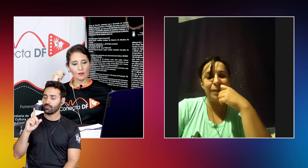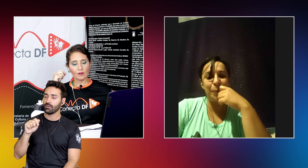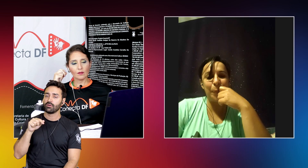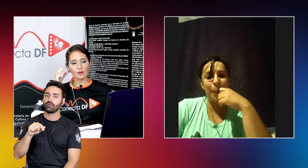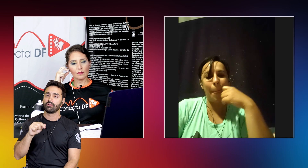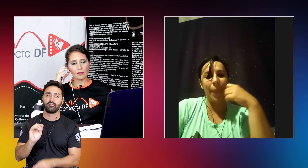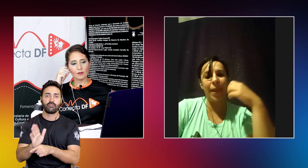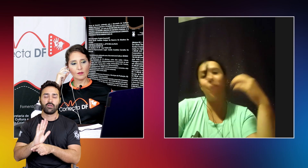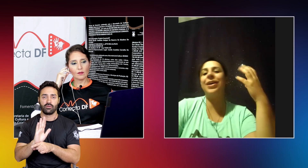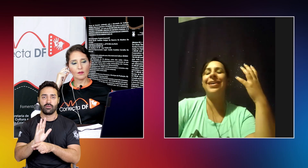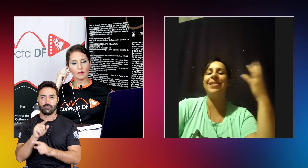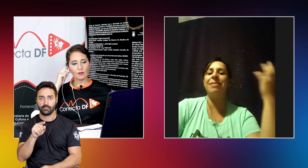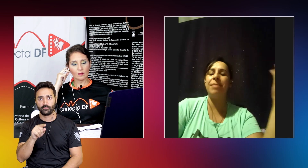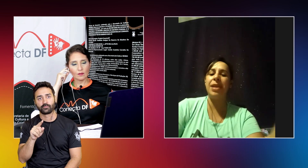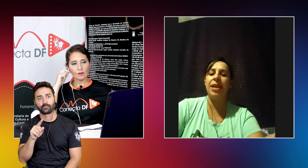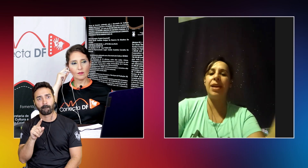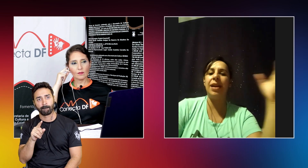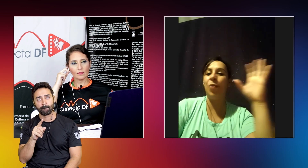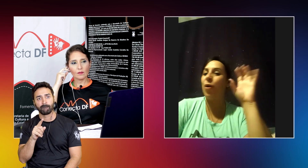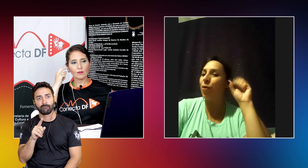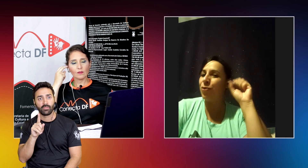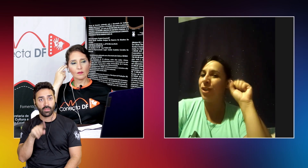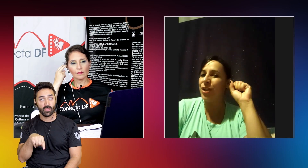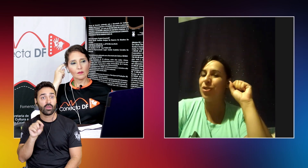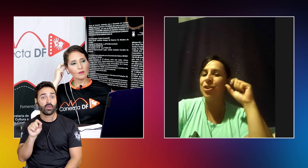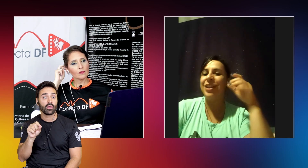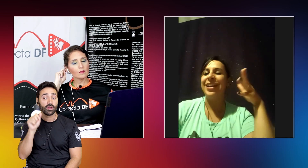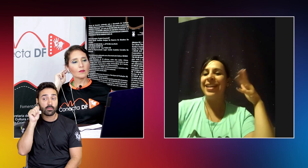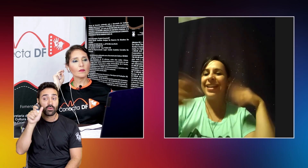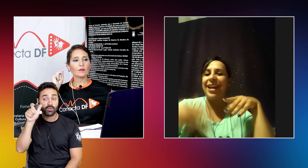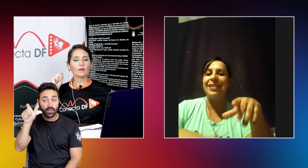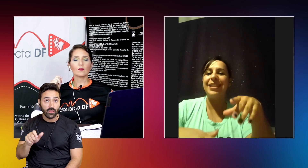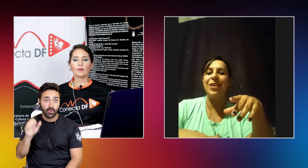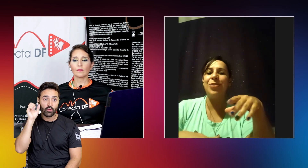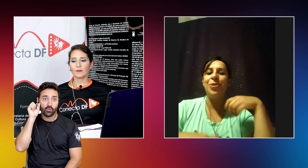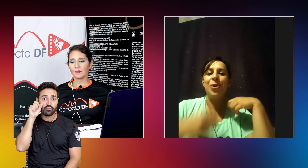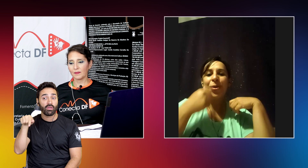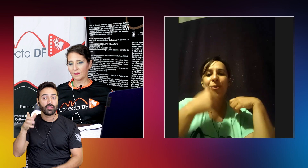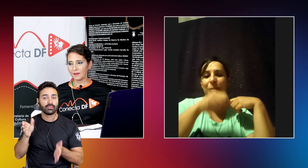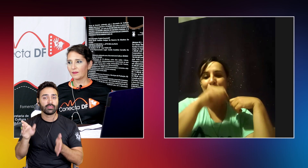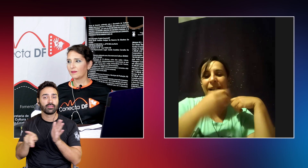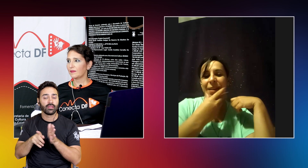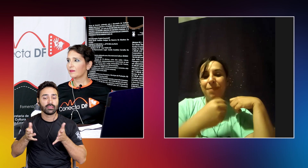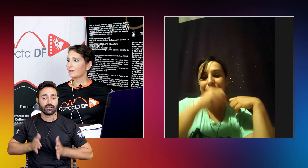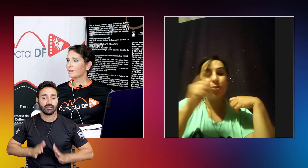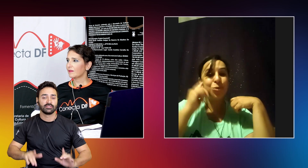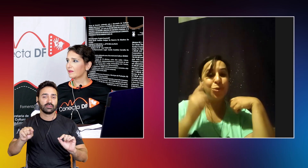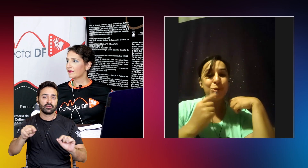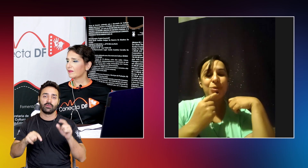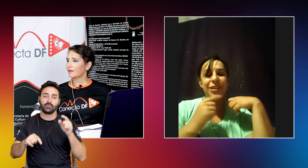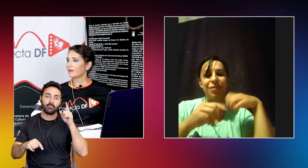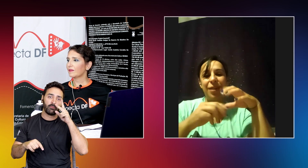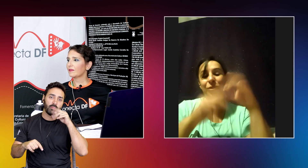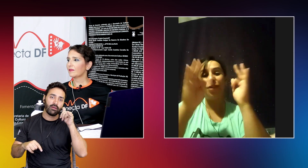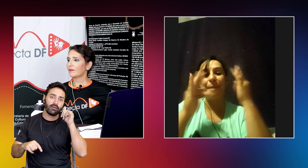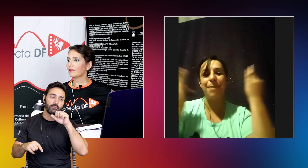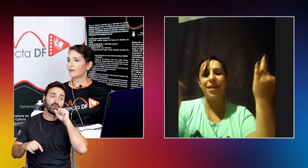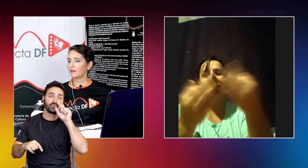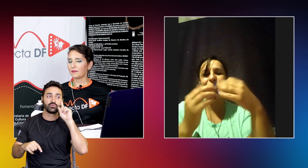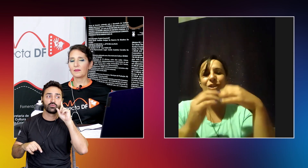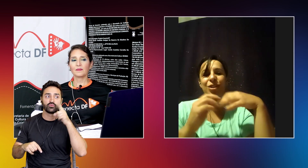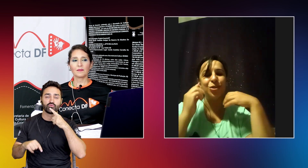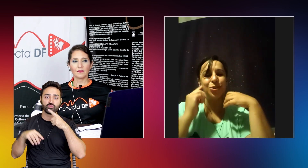é uma menina, é uma ouvinte que nasceu com pai e mãe surdos, numa